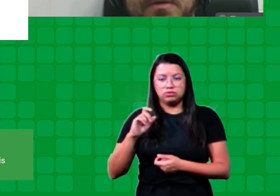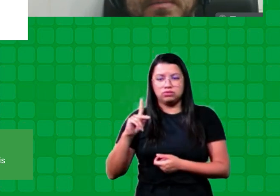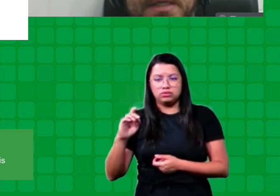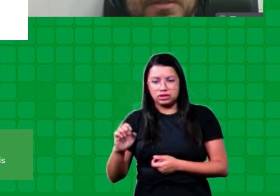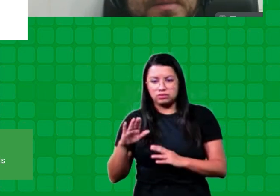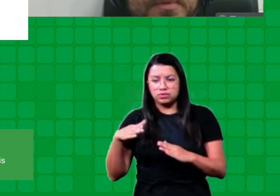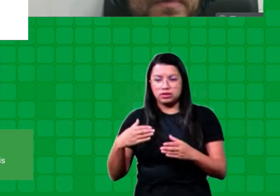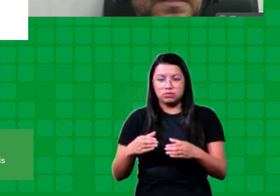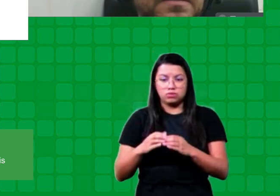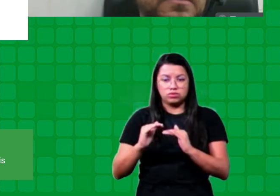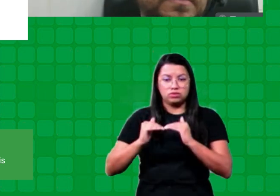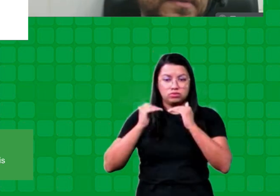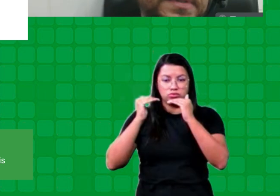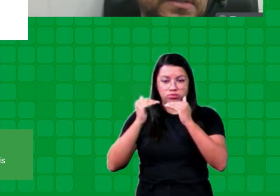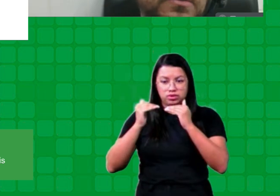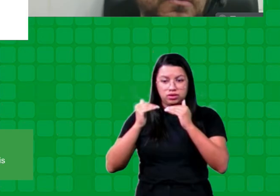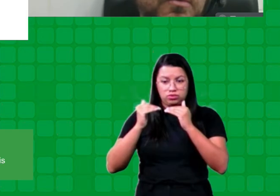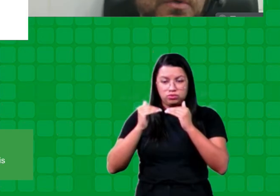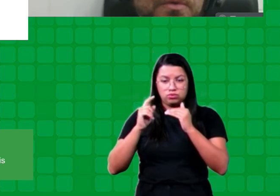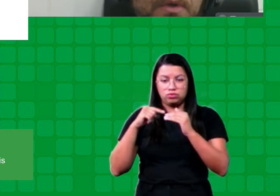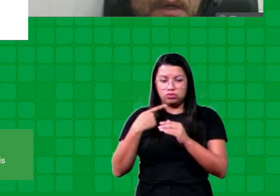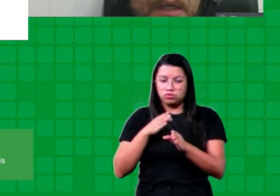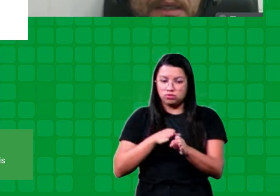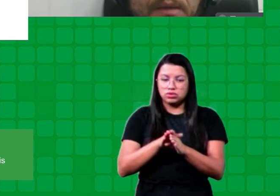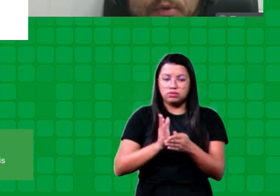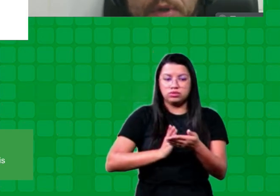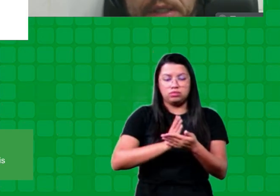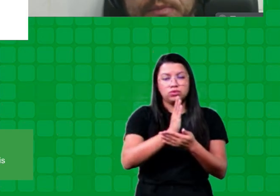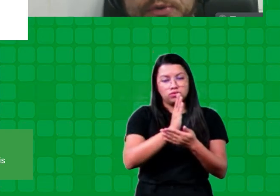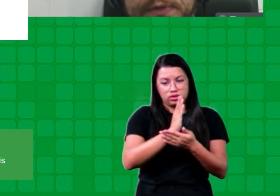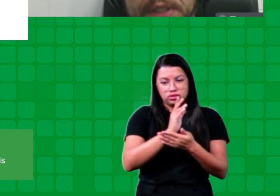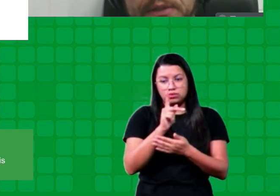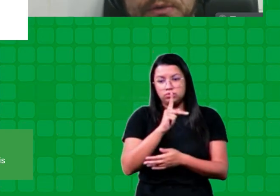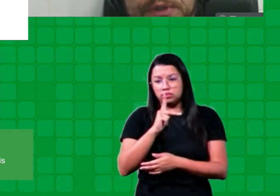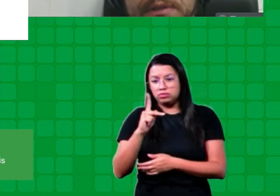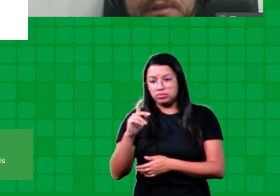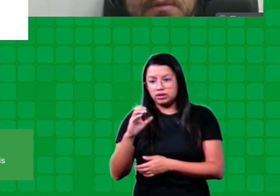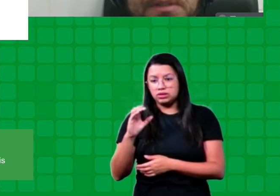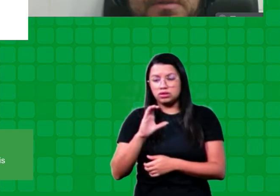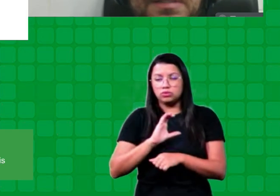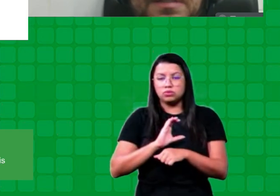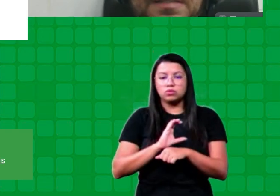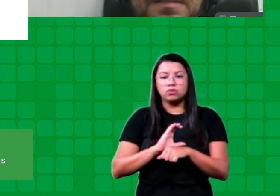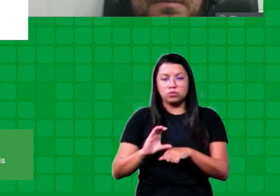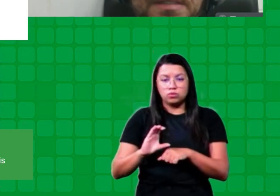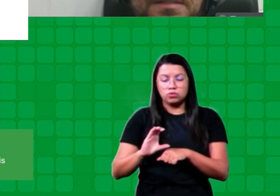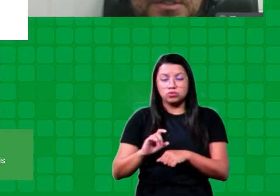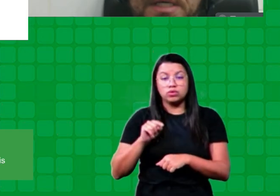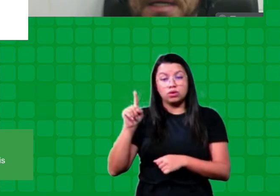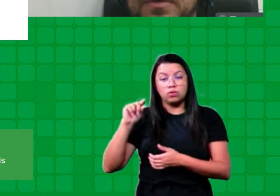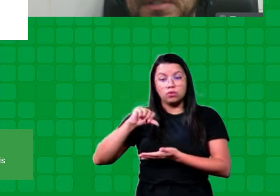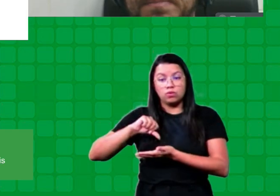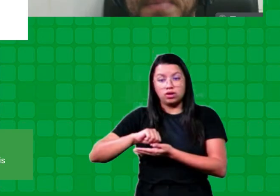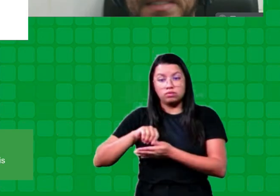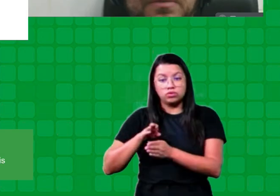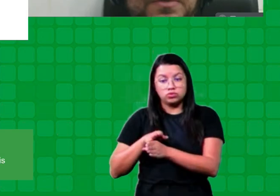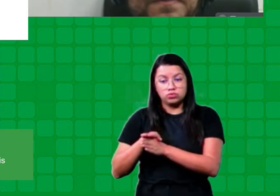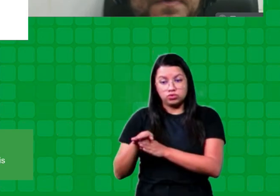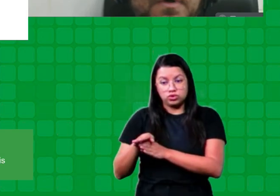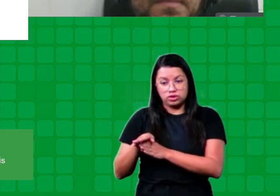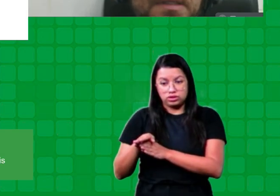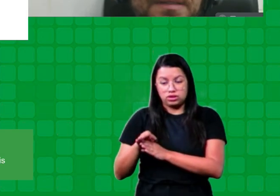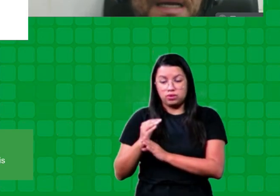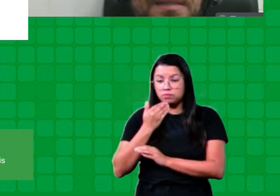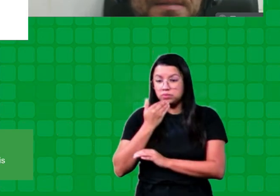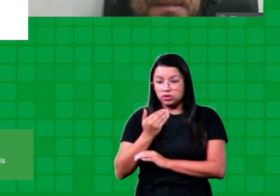Superior recomende a aprovação do PPC do curso, e para o campus fica a sugestão, a solicitação que esses indicadores apareçam